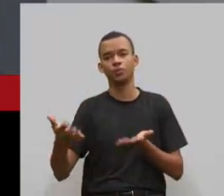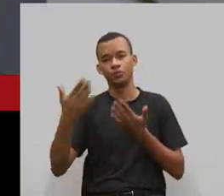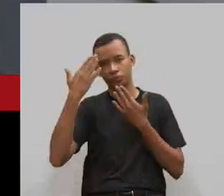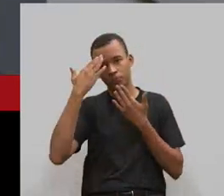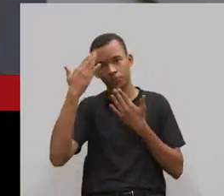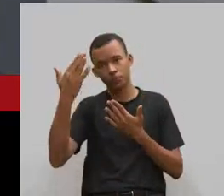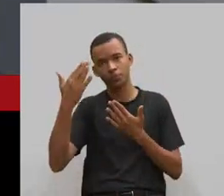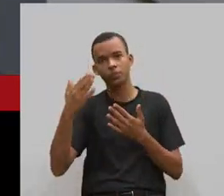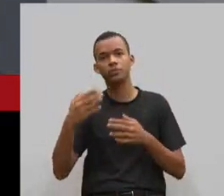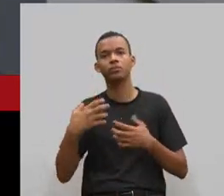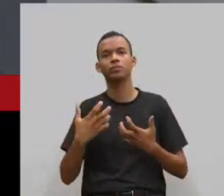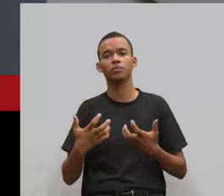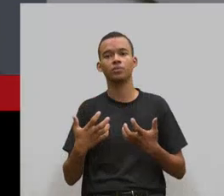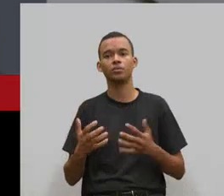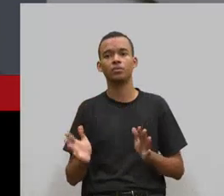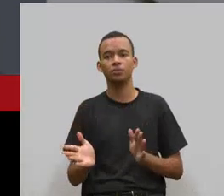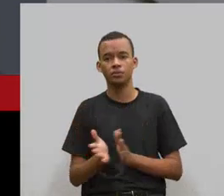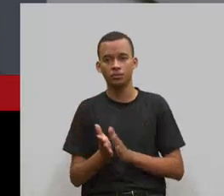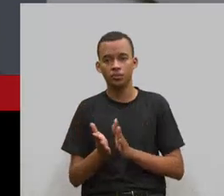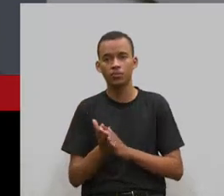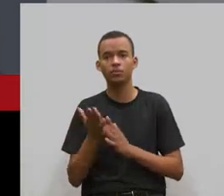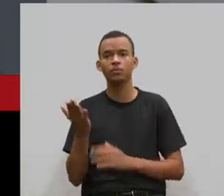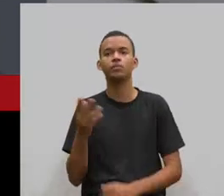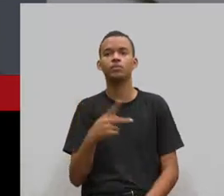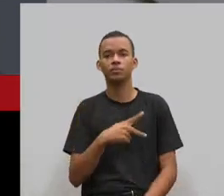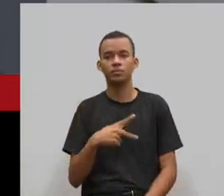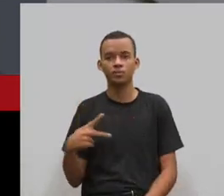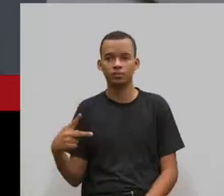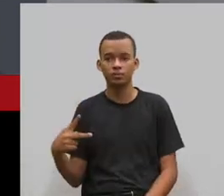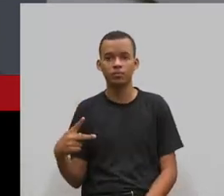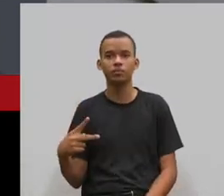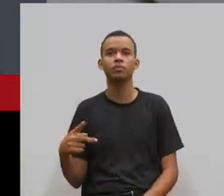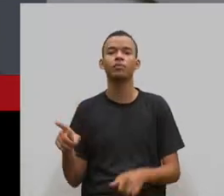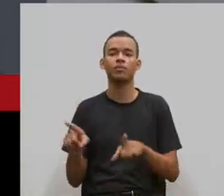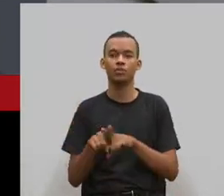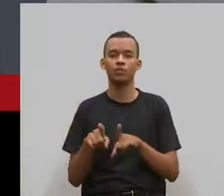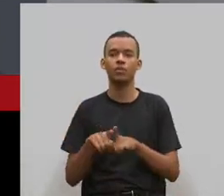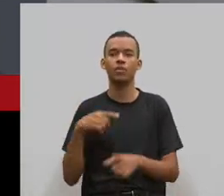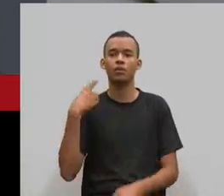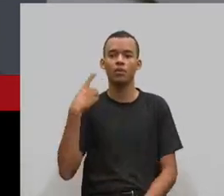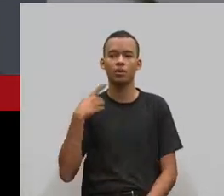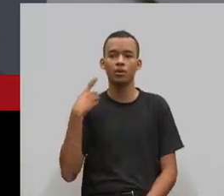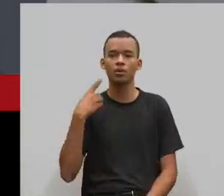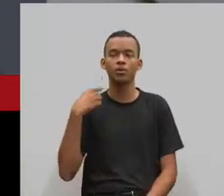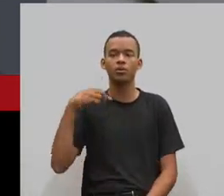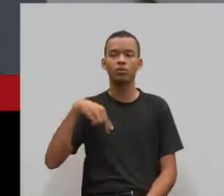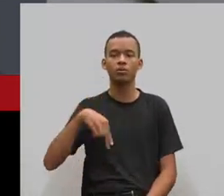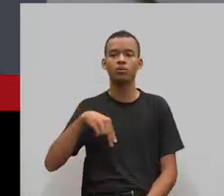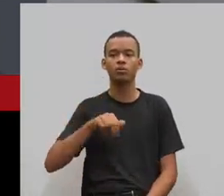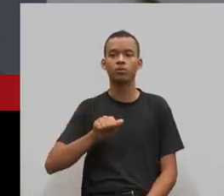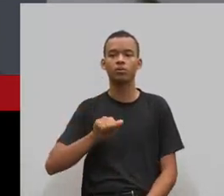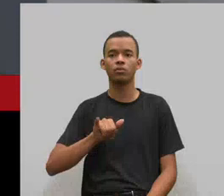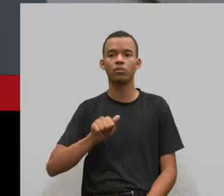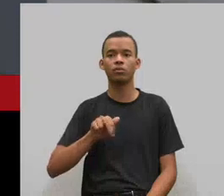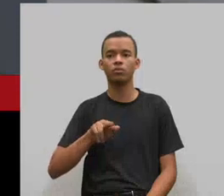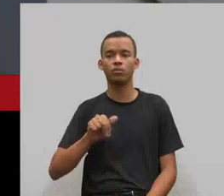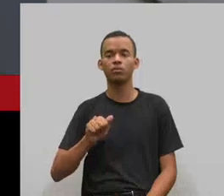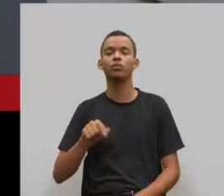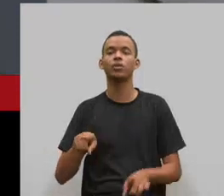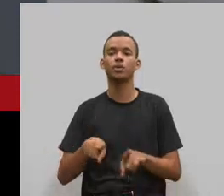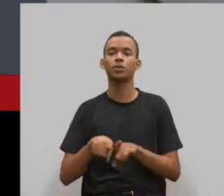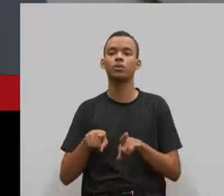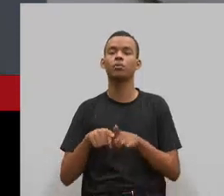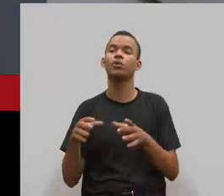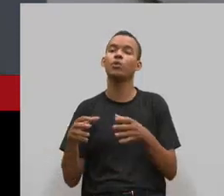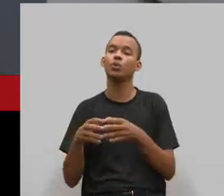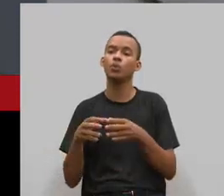a ao Deputado Dr Maurício a deputada também a naara né e todo o pessoal dessa comissão que é uma comissão